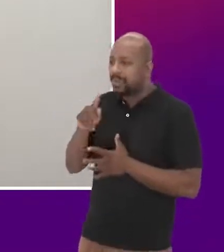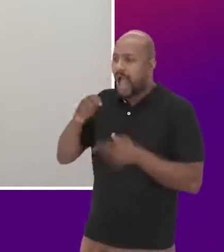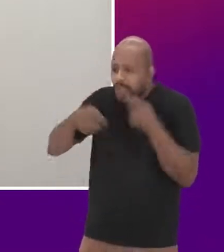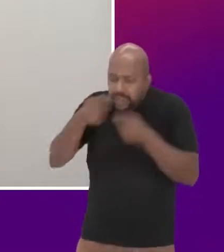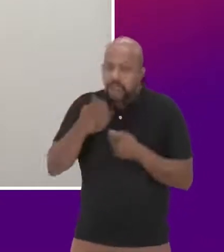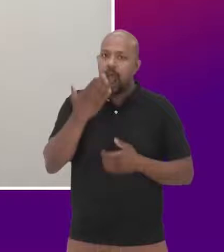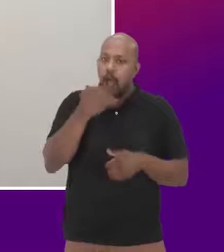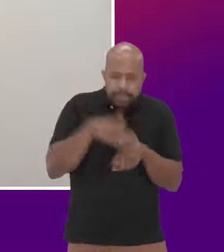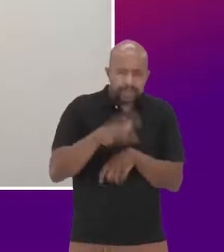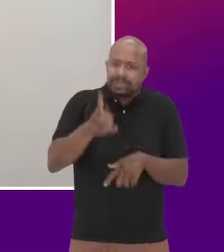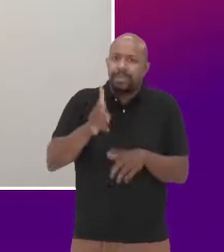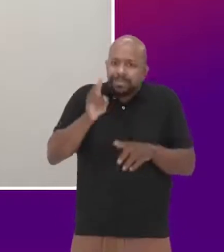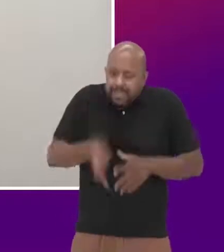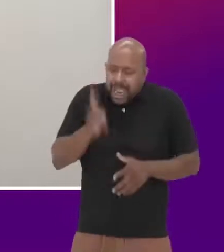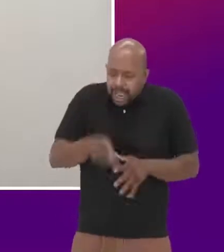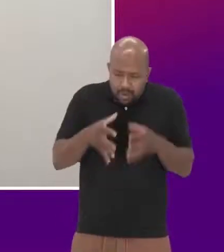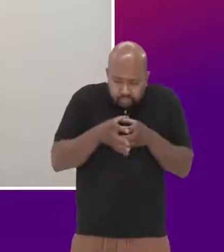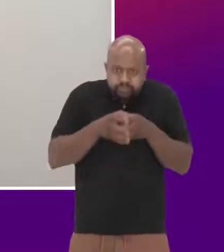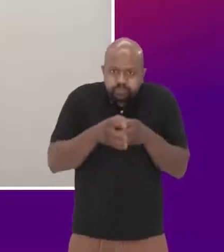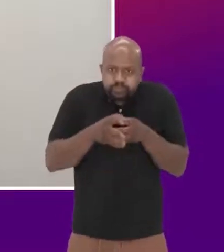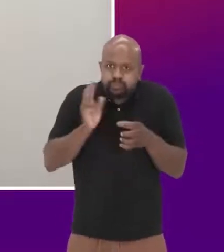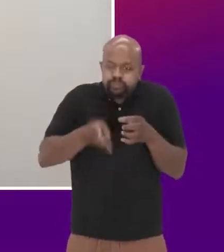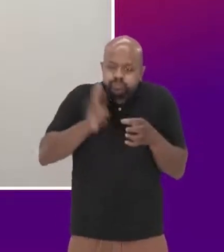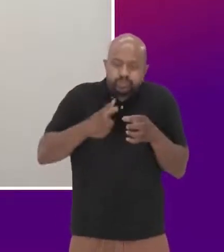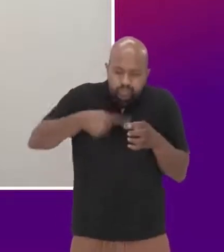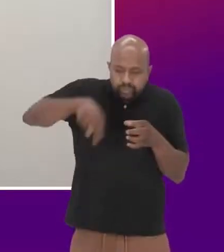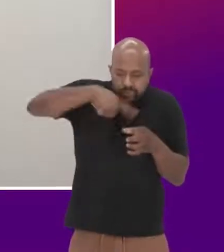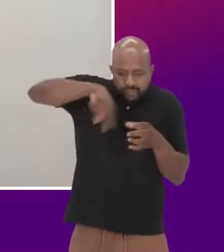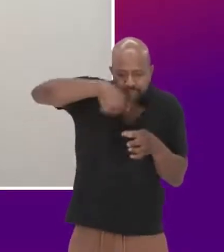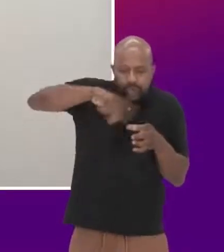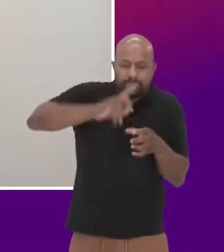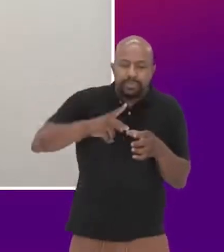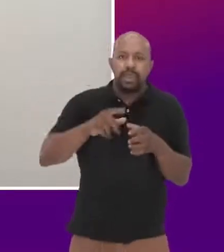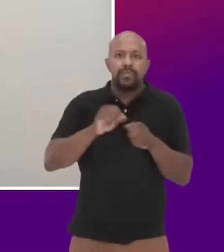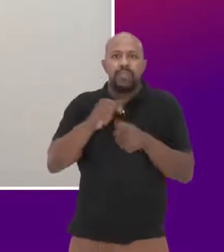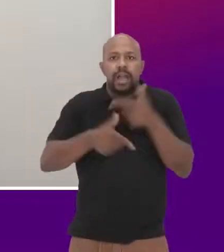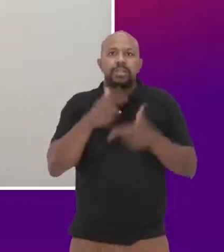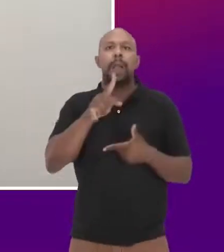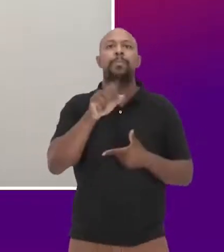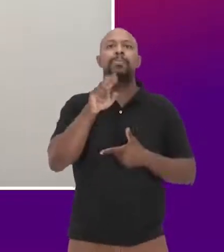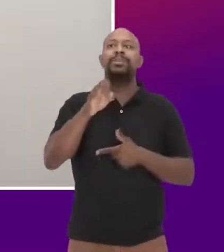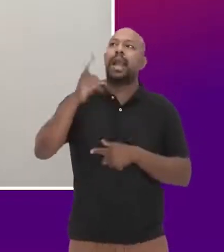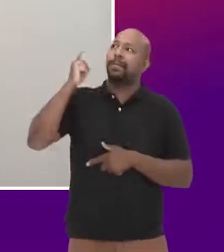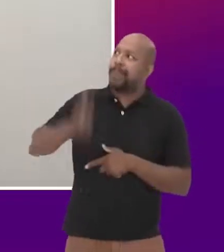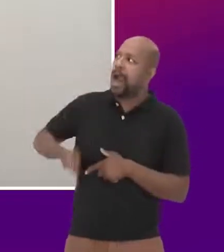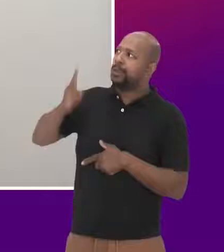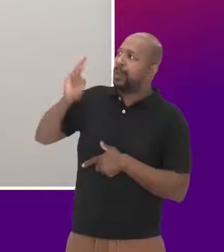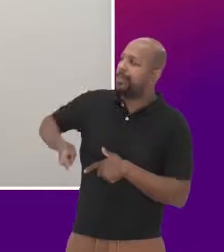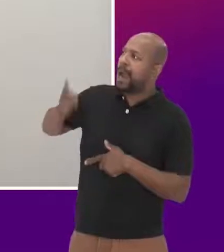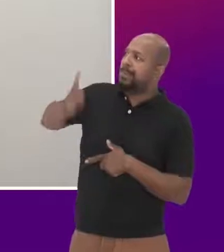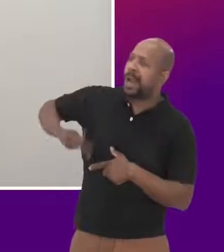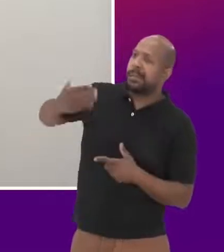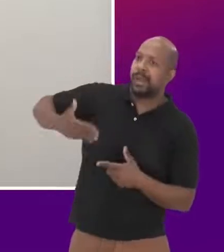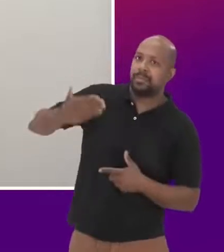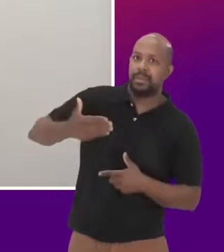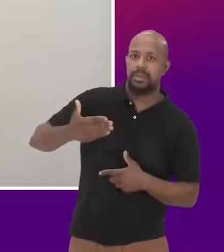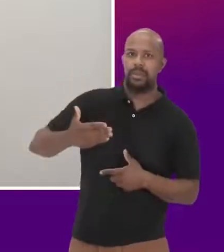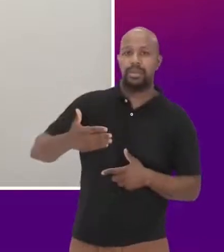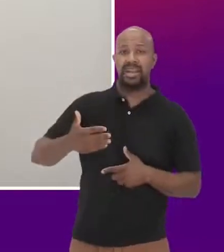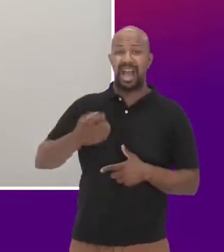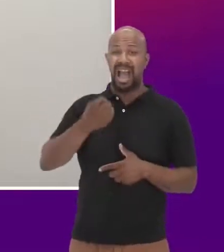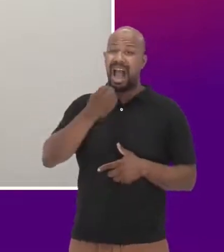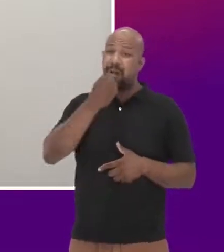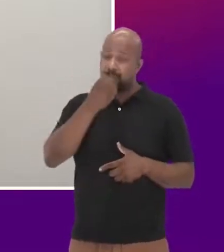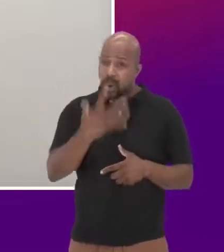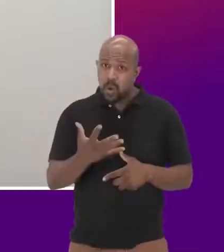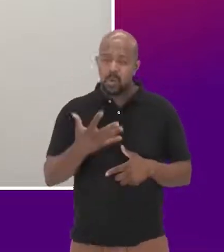jantam, almoçam com publicitários, e aí eles fazem a publicidade que já foi feita. A boa publicidade não